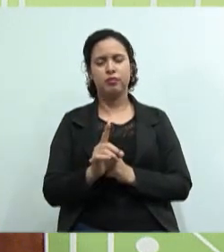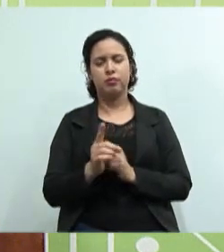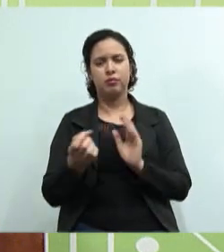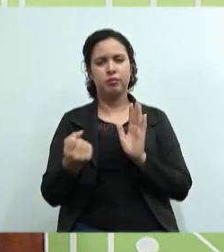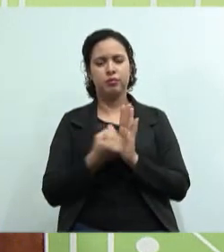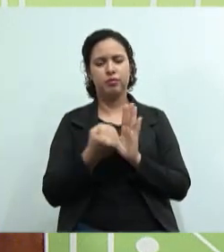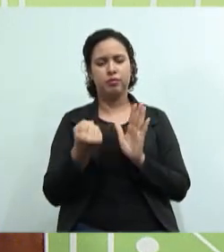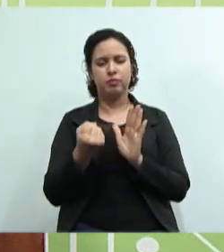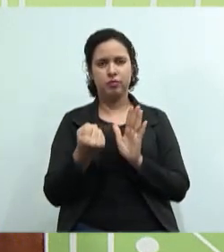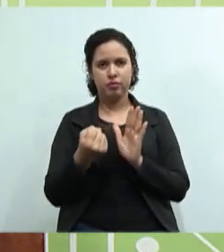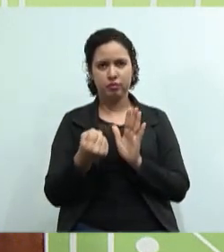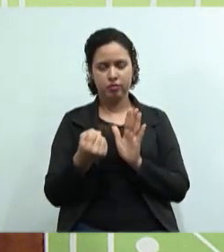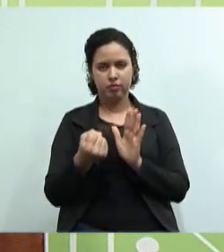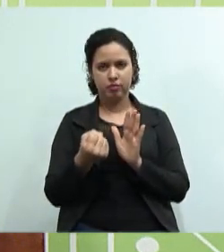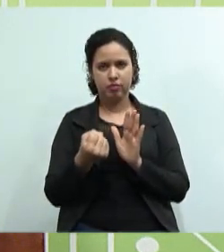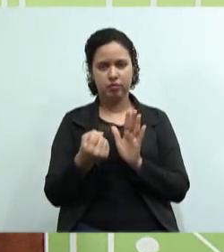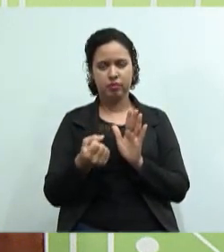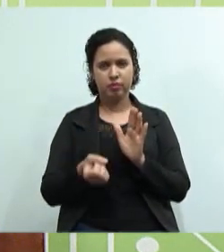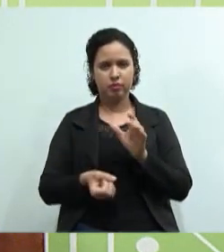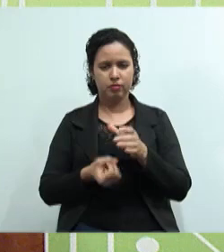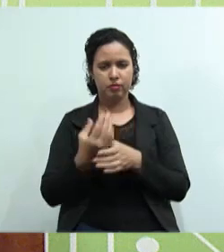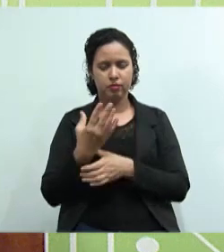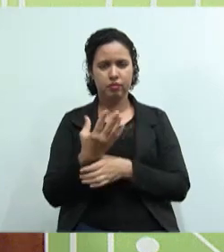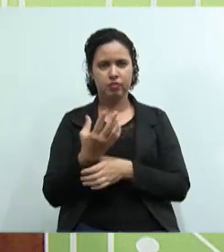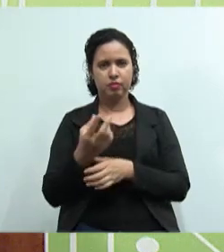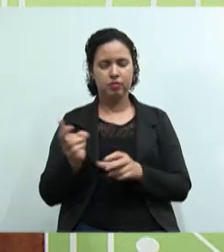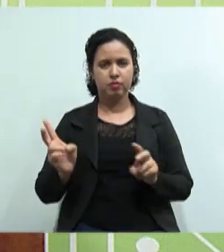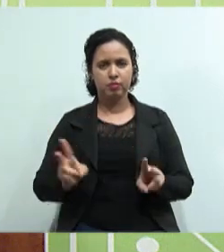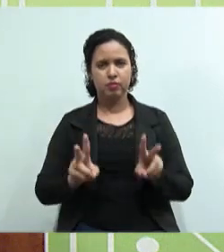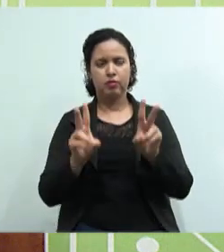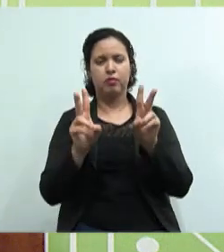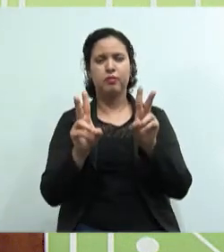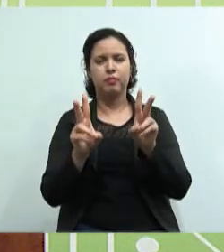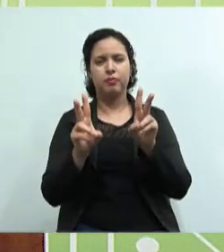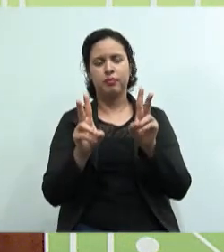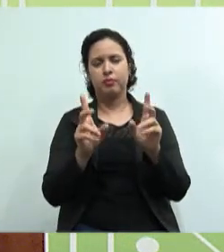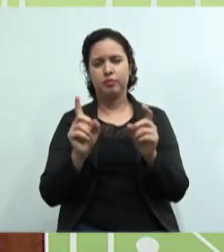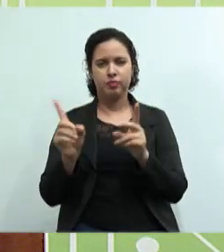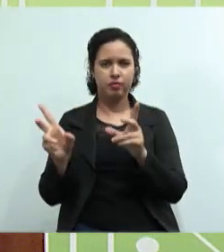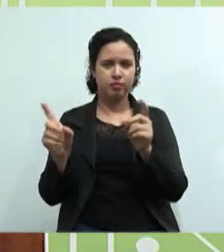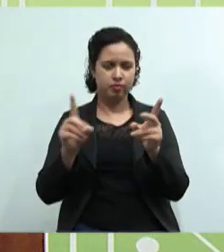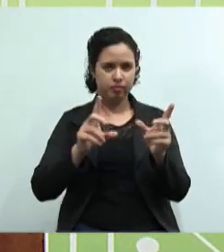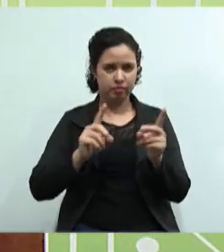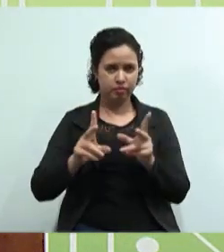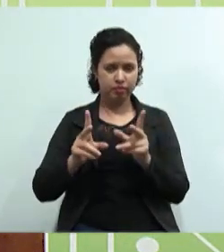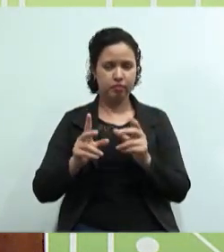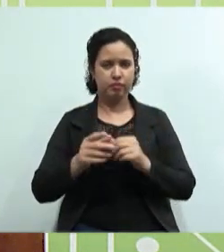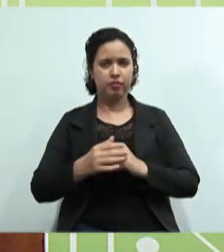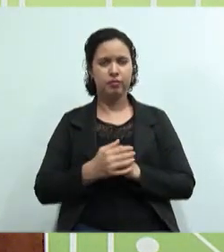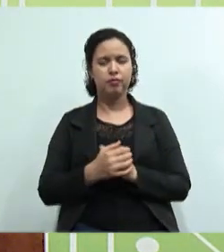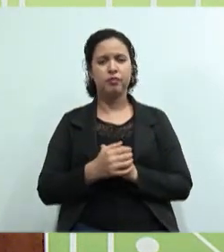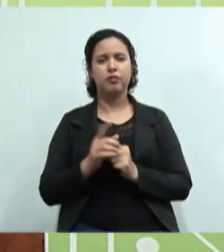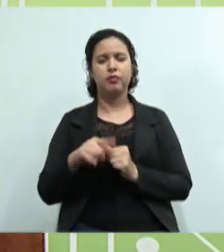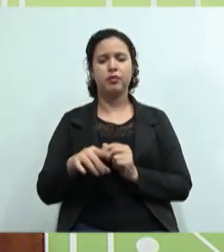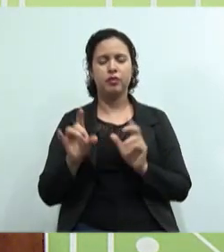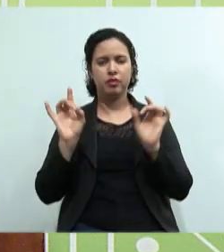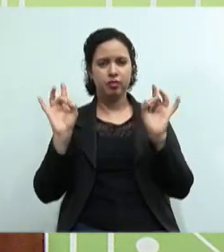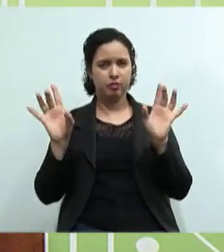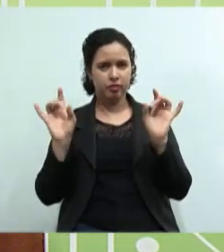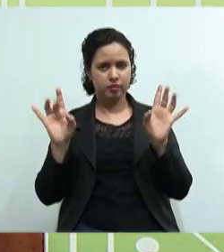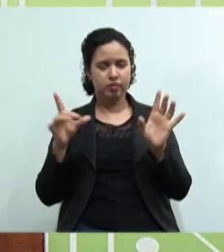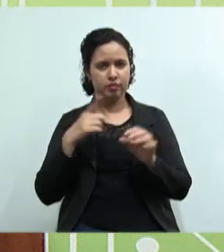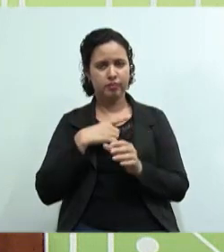quê? Eu vou formar o meu preço de venda. O meu pudim da professora Fernanda, ele é especial. Então, ele vai ter